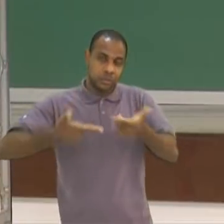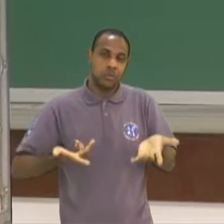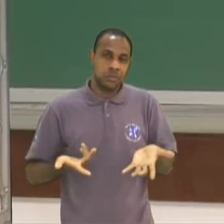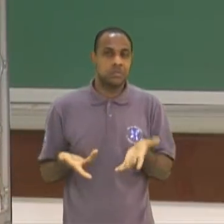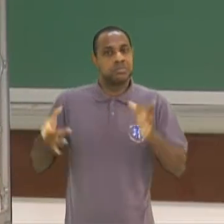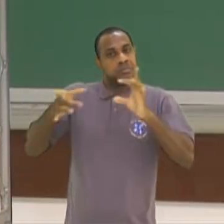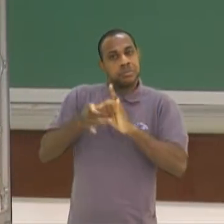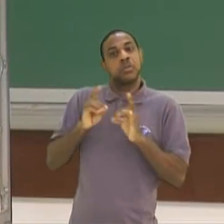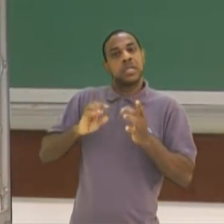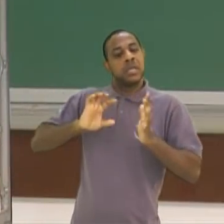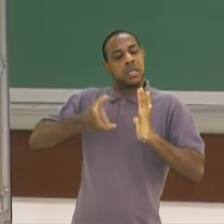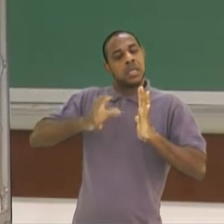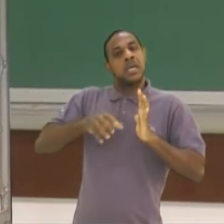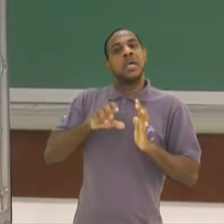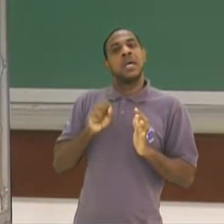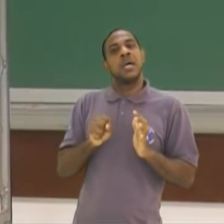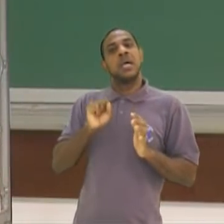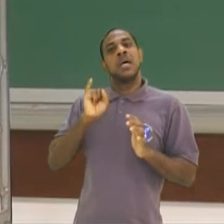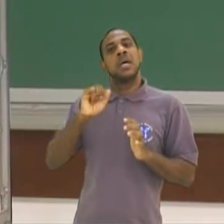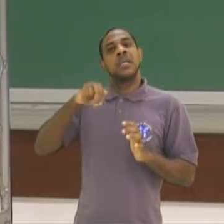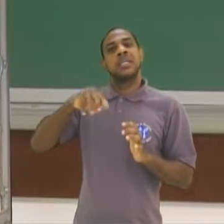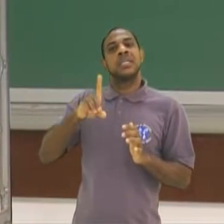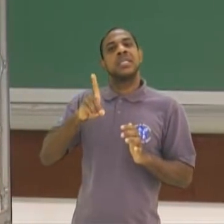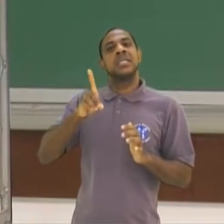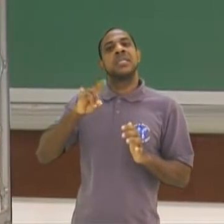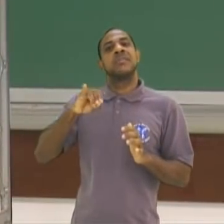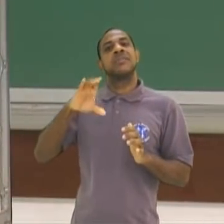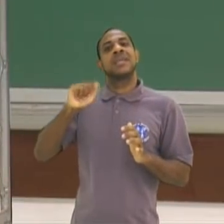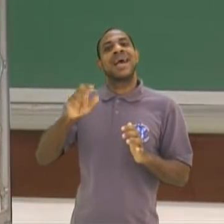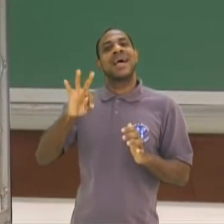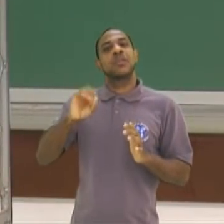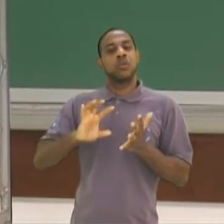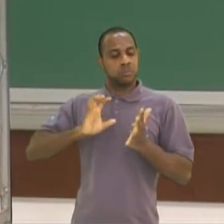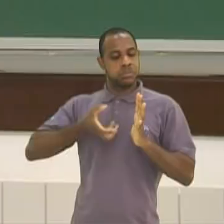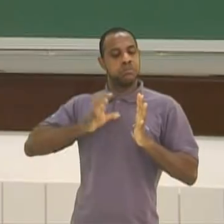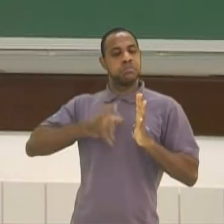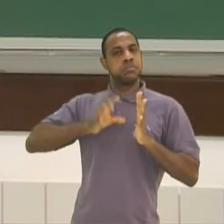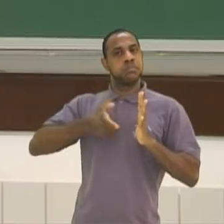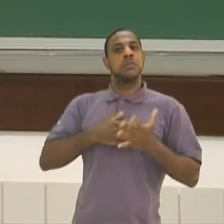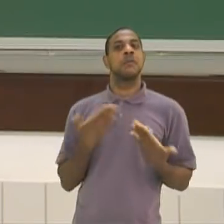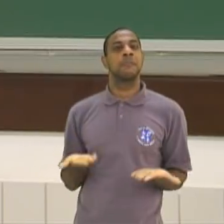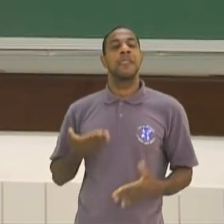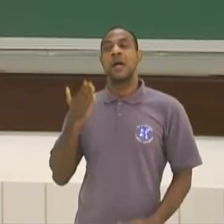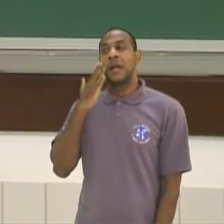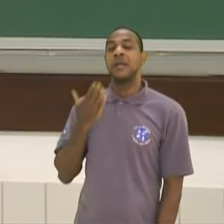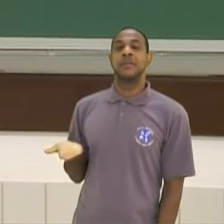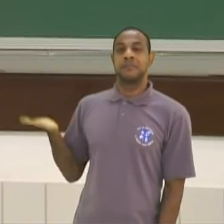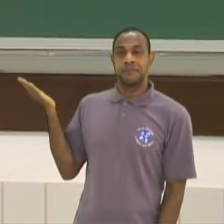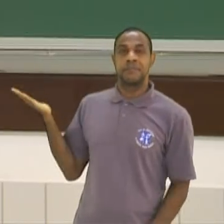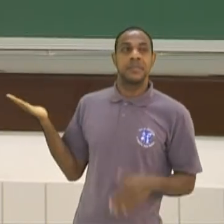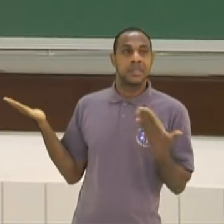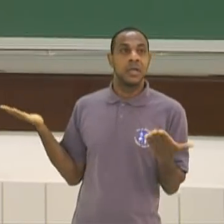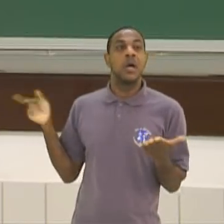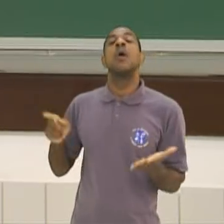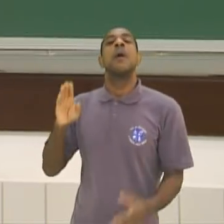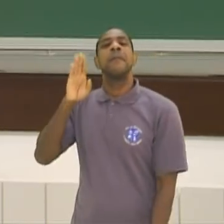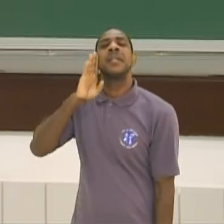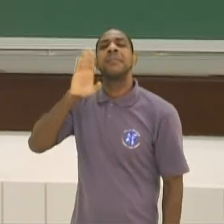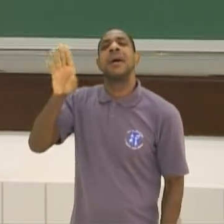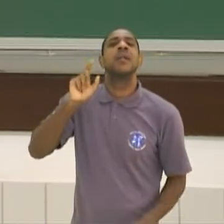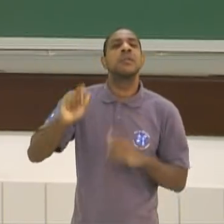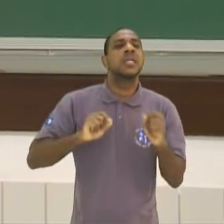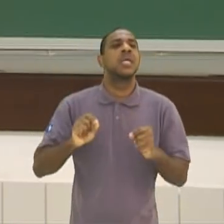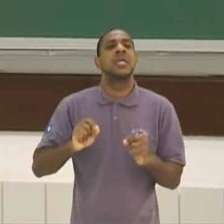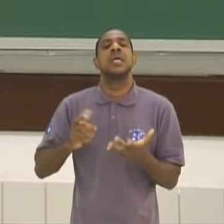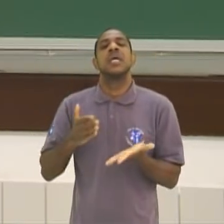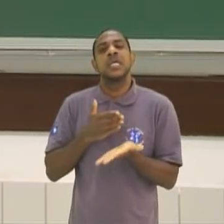aos sindicatos, principalmente. O Sindicato dos Metalúrgicos do ABC Paulista foi um dos principais, dos mais